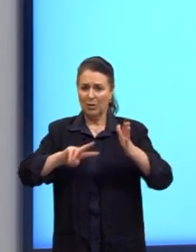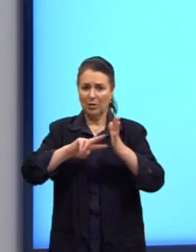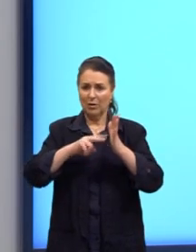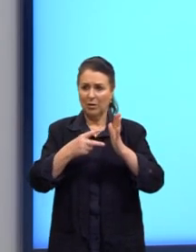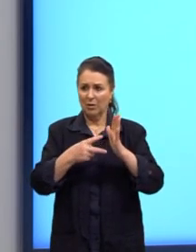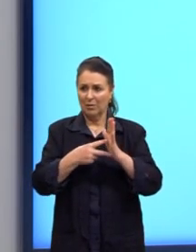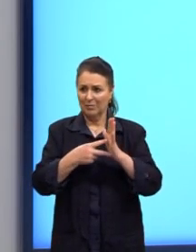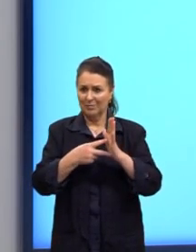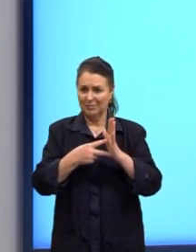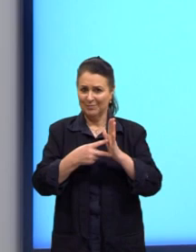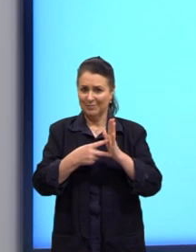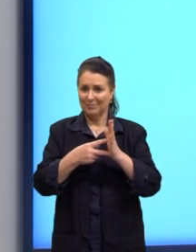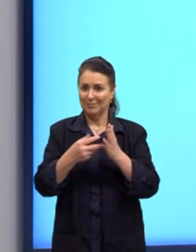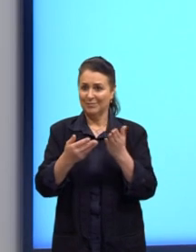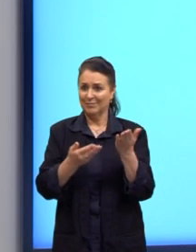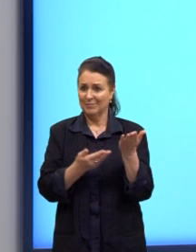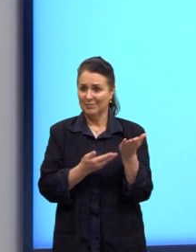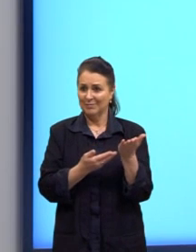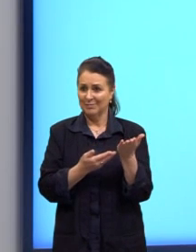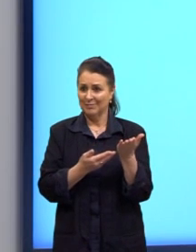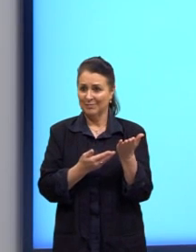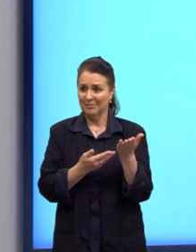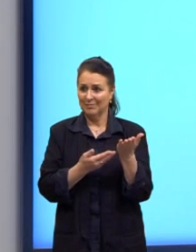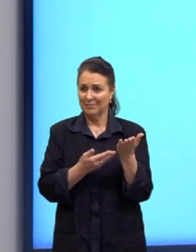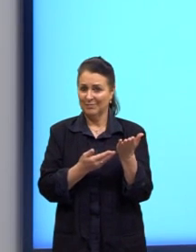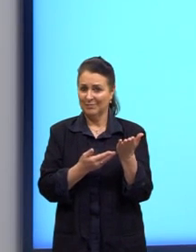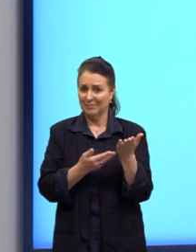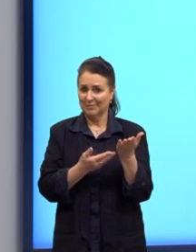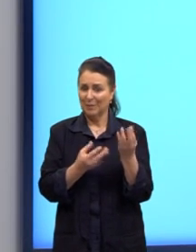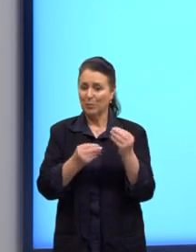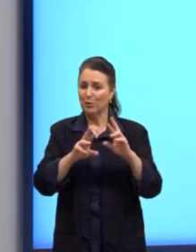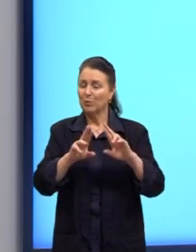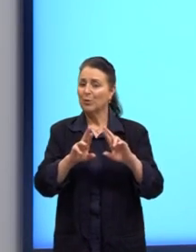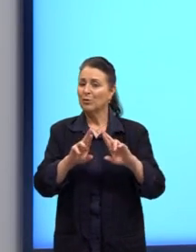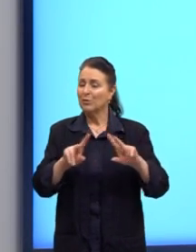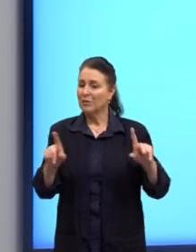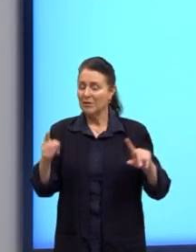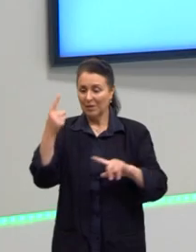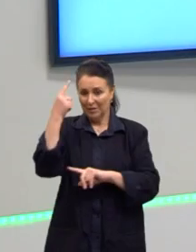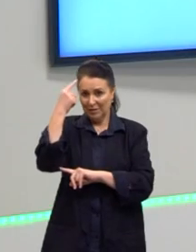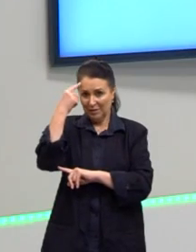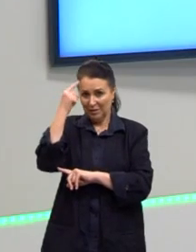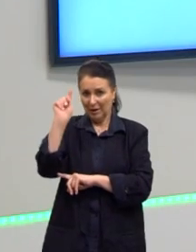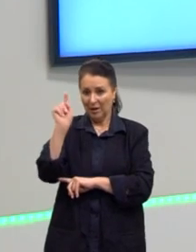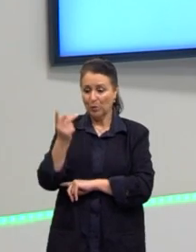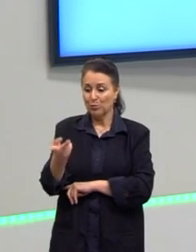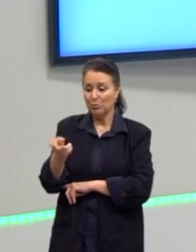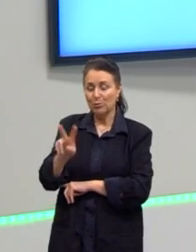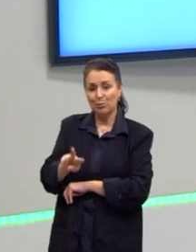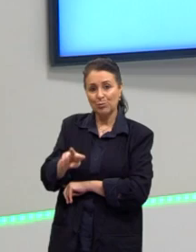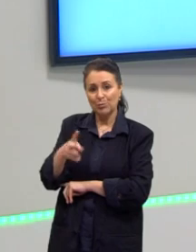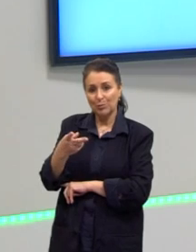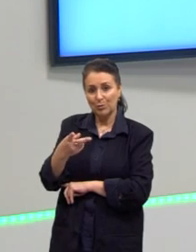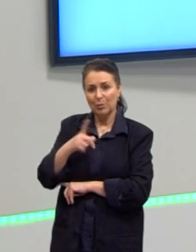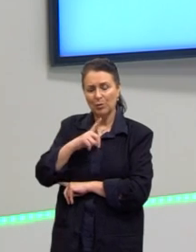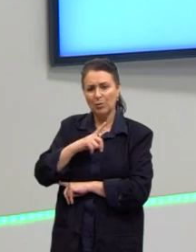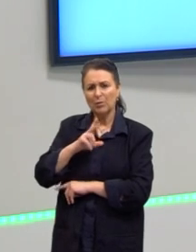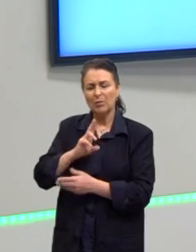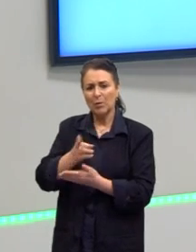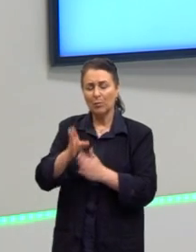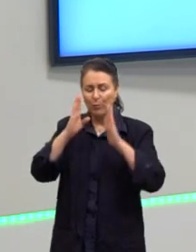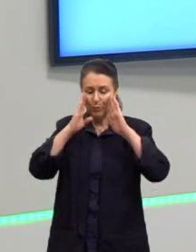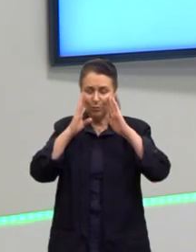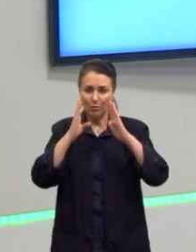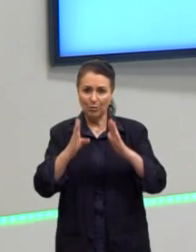é tá ela é muito diferente não é na ideia de oposição Então tem que estar sempre